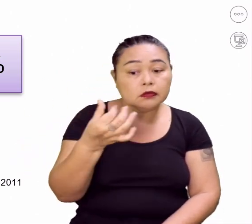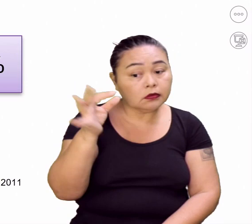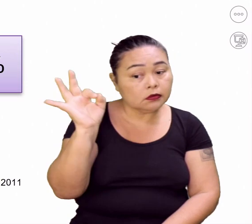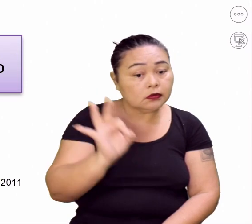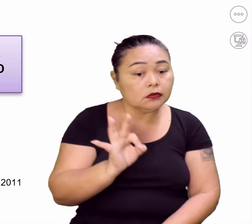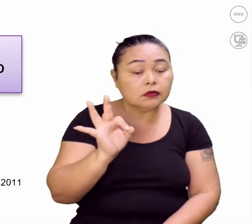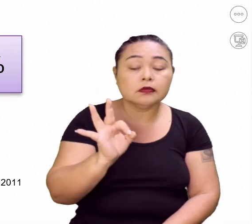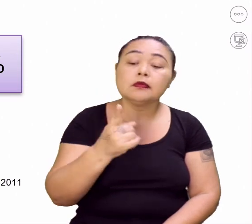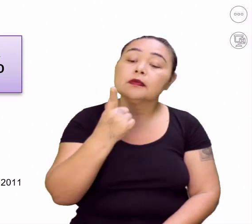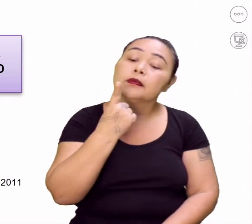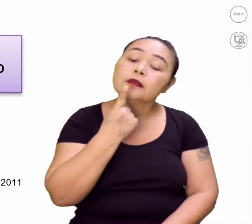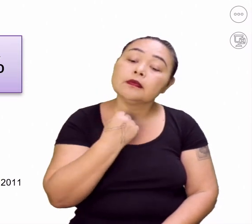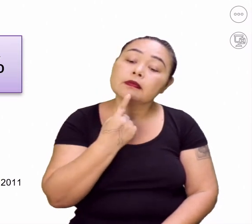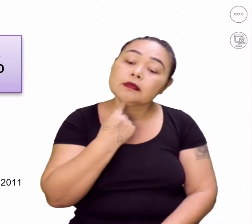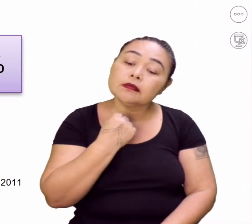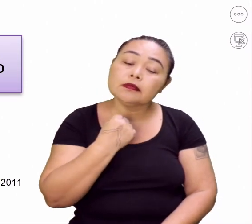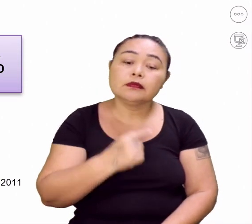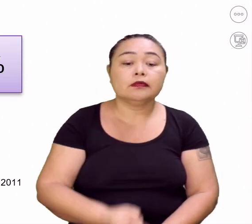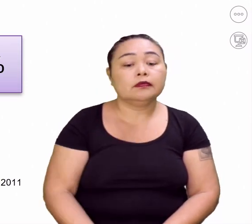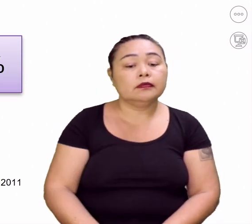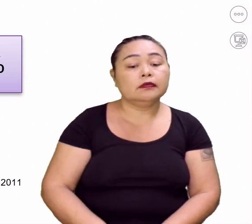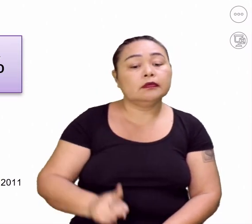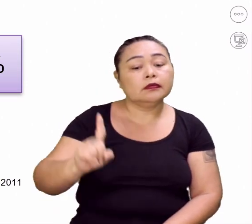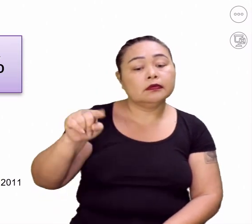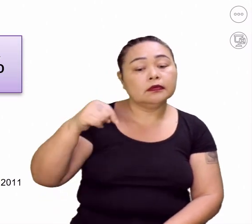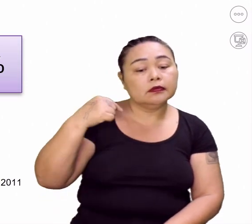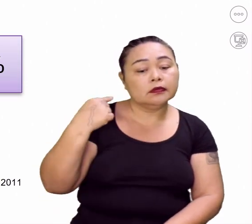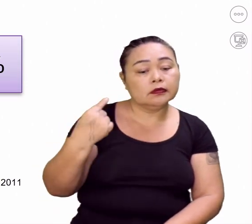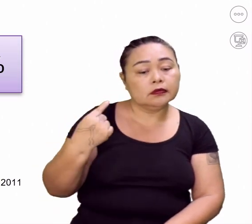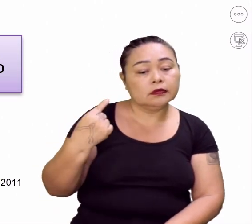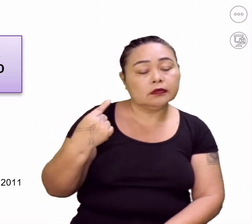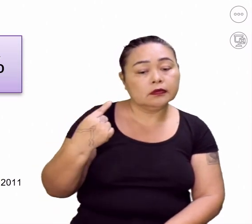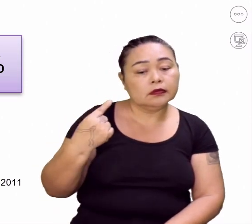16% é o latossolo vermelho,